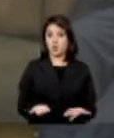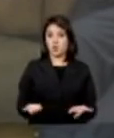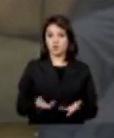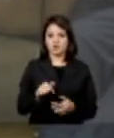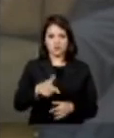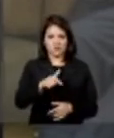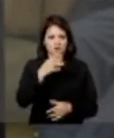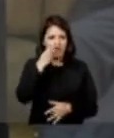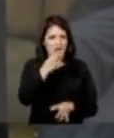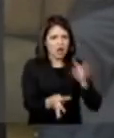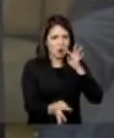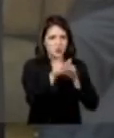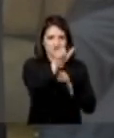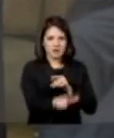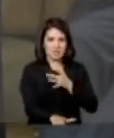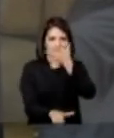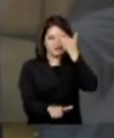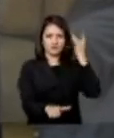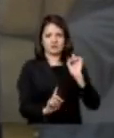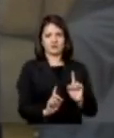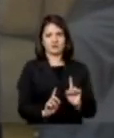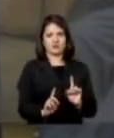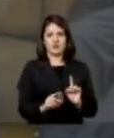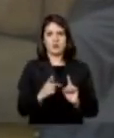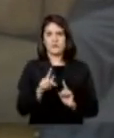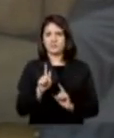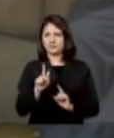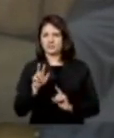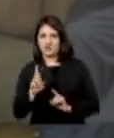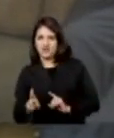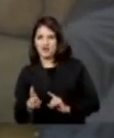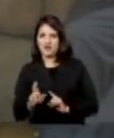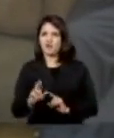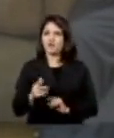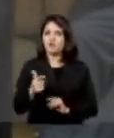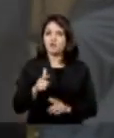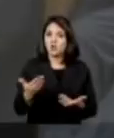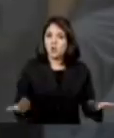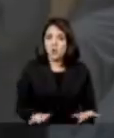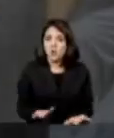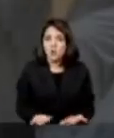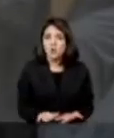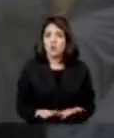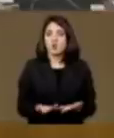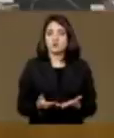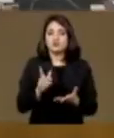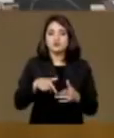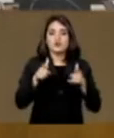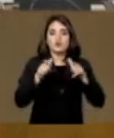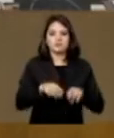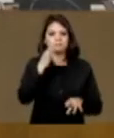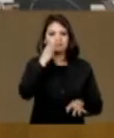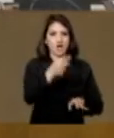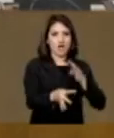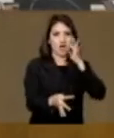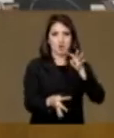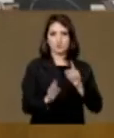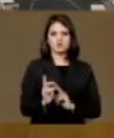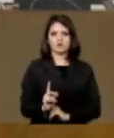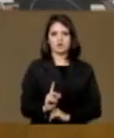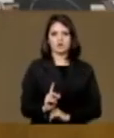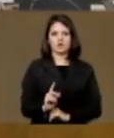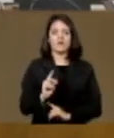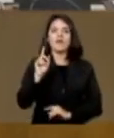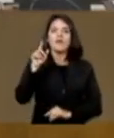ninguém. A Procuradoria-Geral da República não atua hoje como um órgão acusador. Ela atua